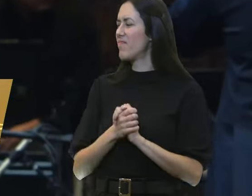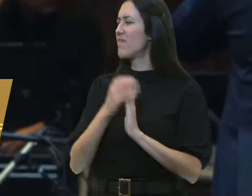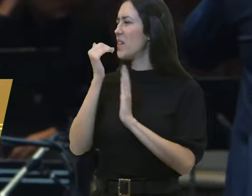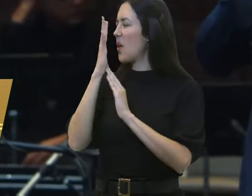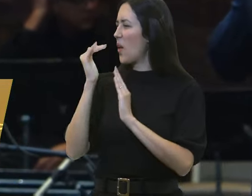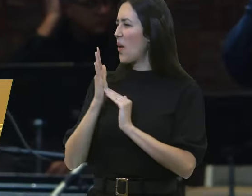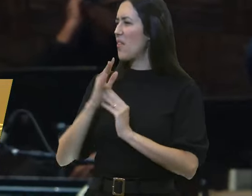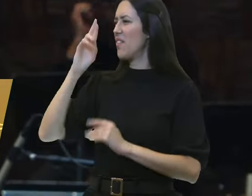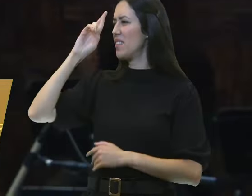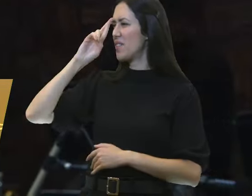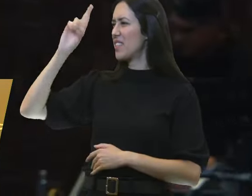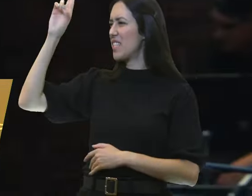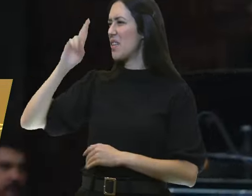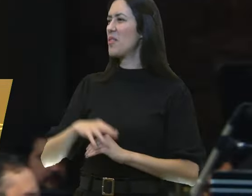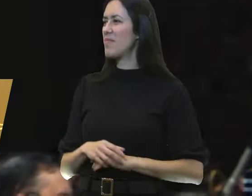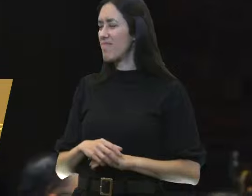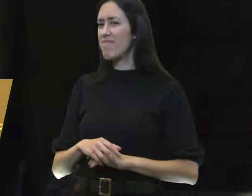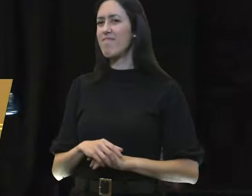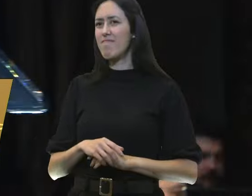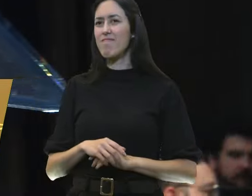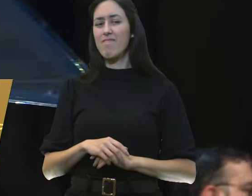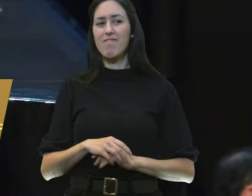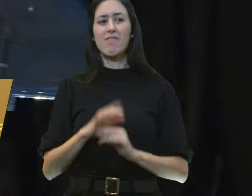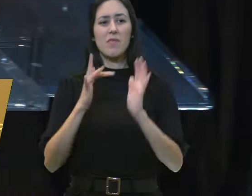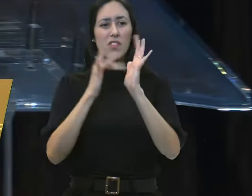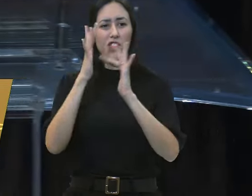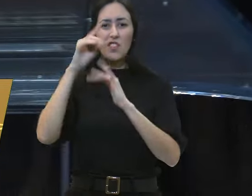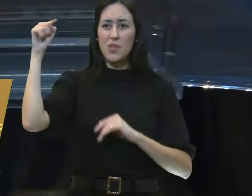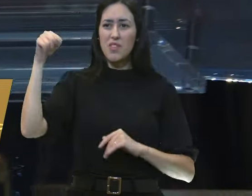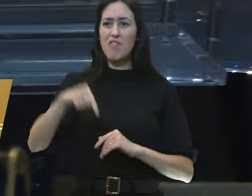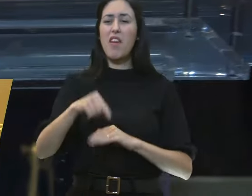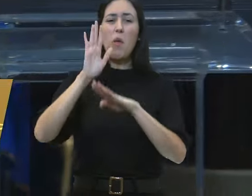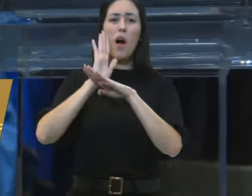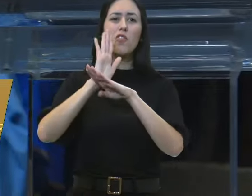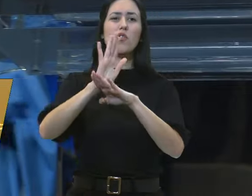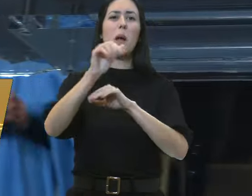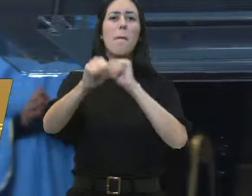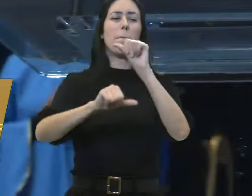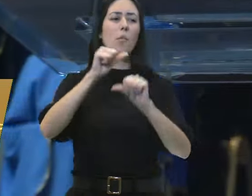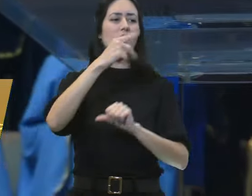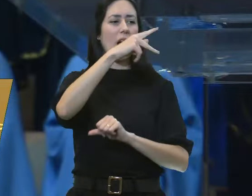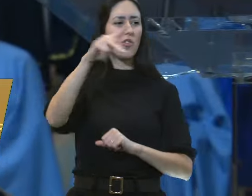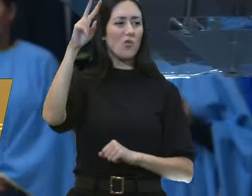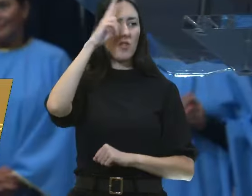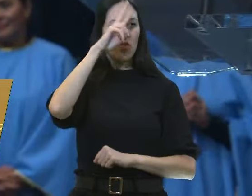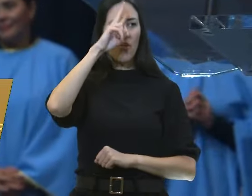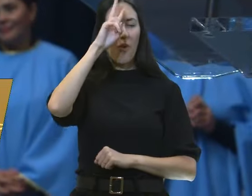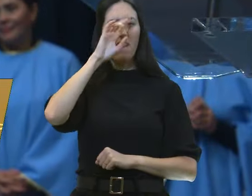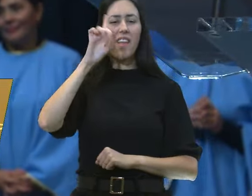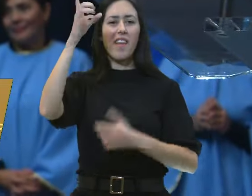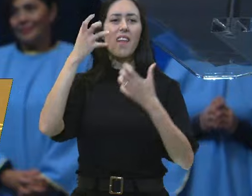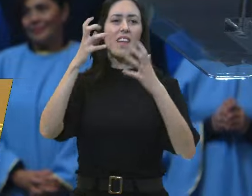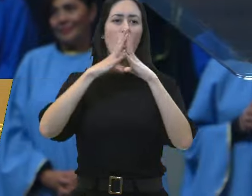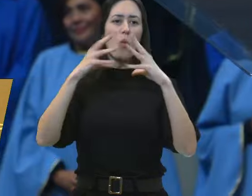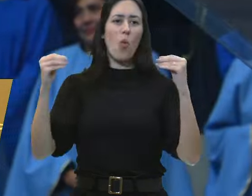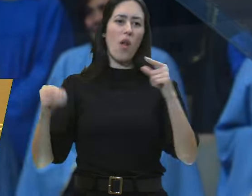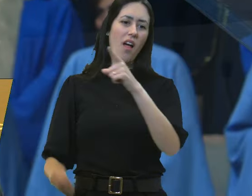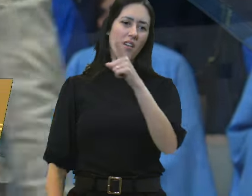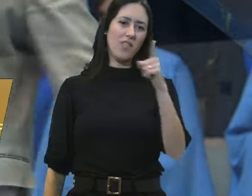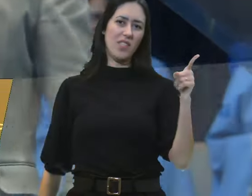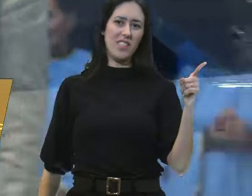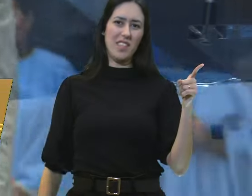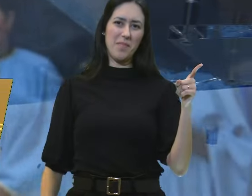bom. Ele veio até aqui para mudar a tua história. Ele vai curar você hoje. Ele vai entrar na sua